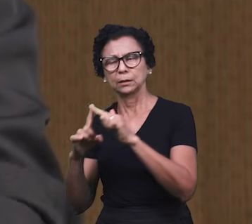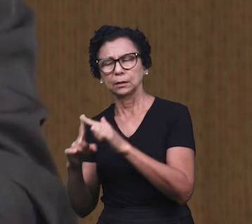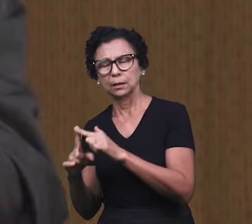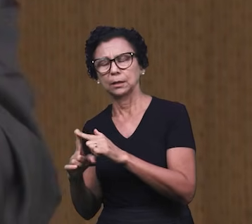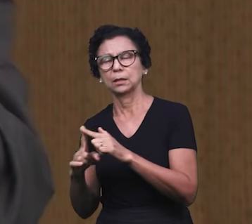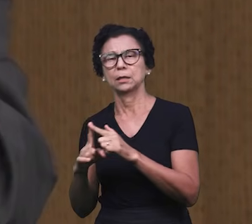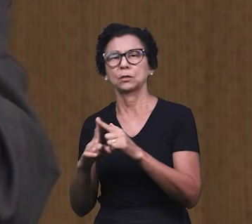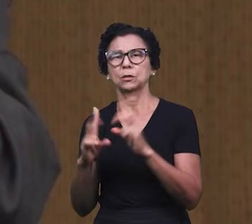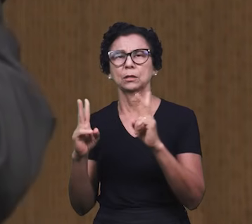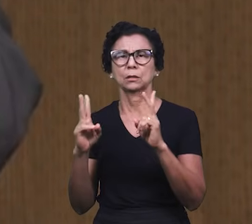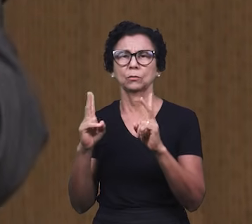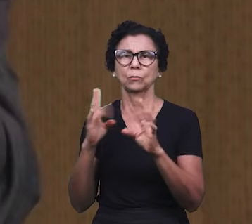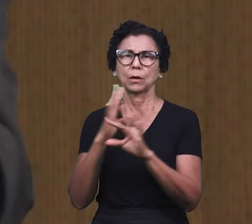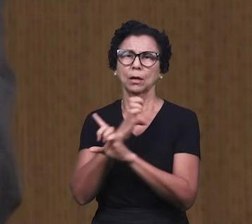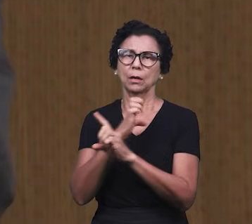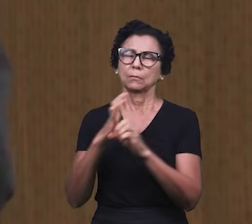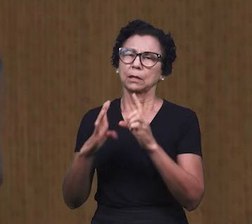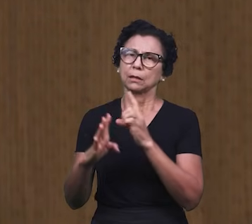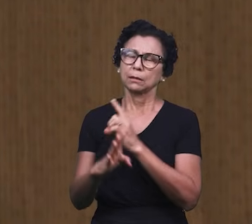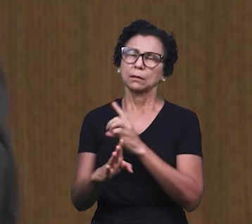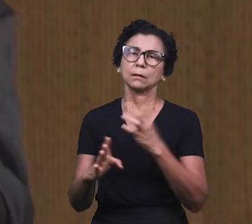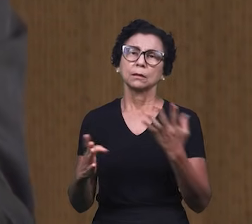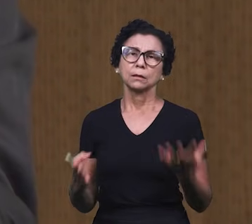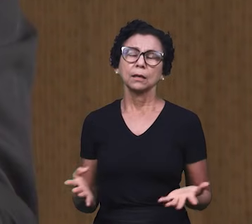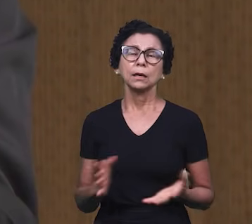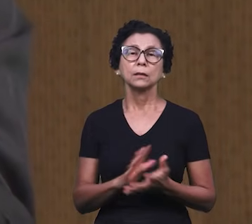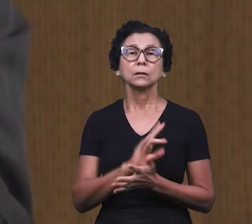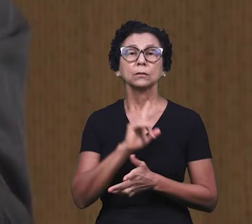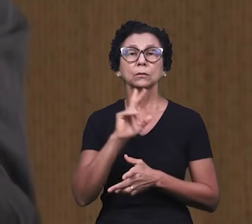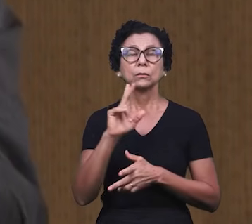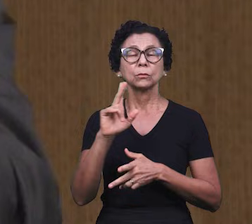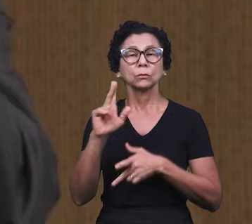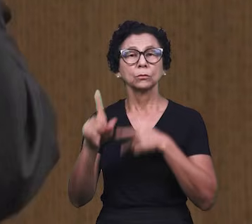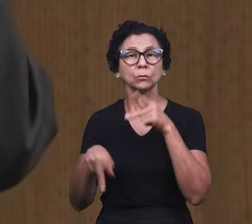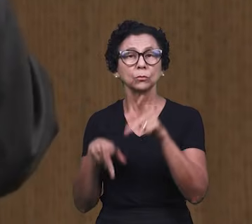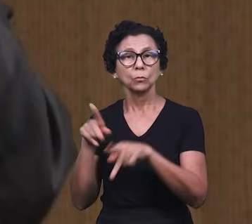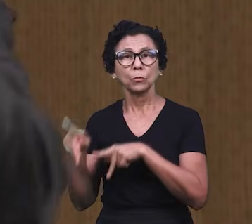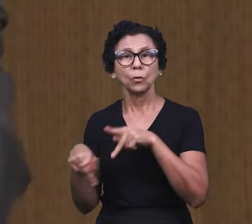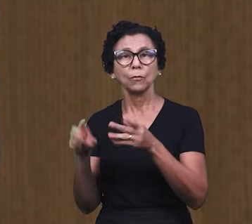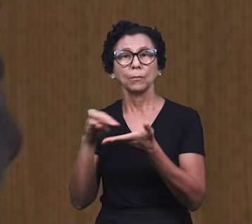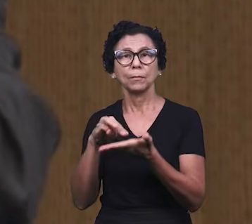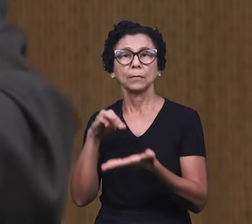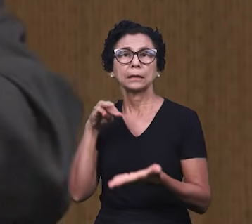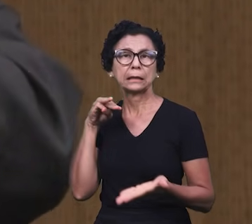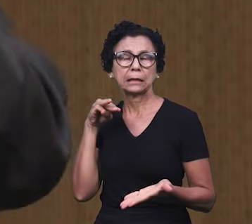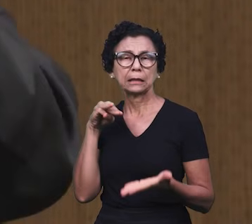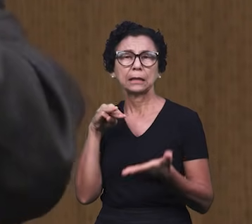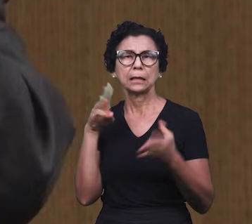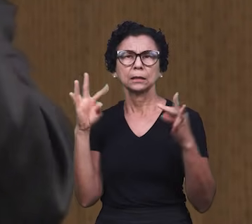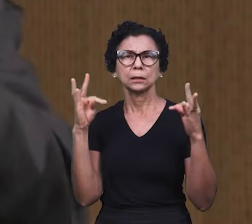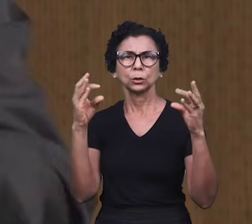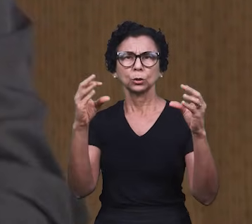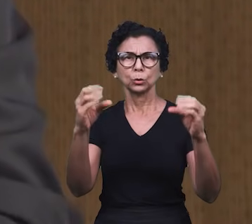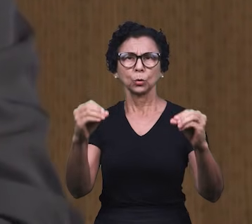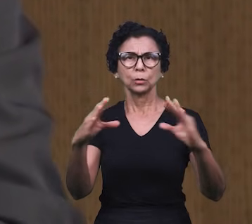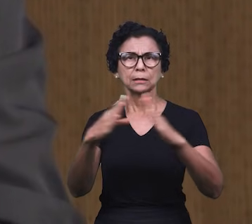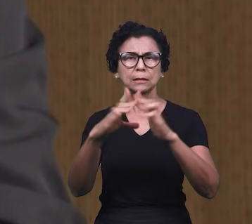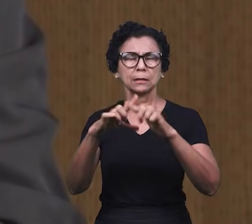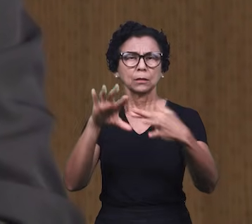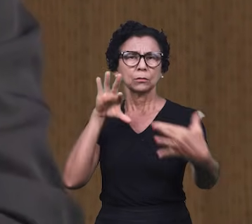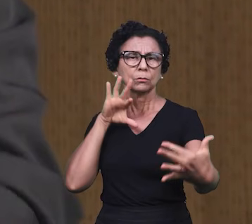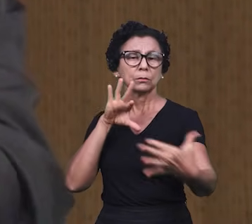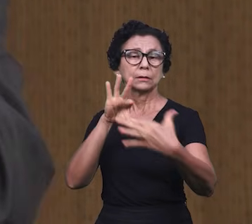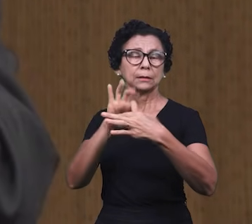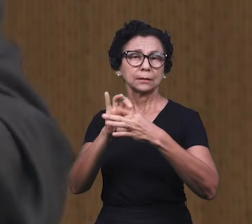EBD, e praticamente só o nosso povo que pega aquele sinal, porque ele sabe que vai estar ali, na igreja já está montado,